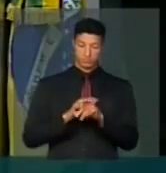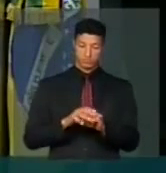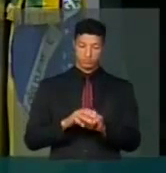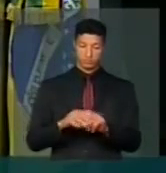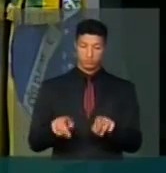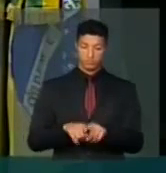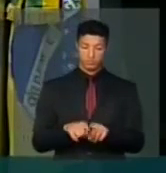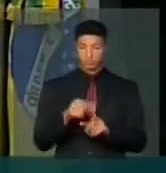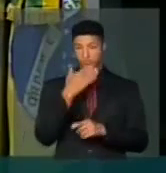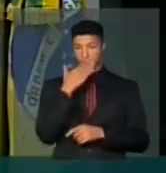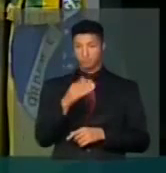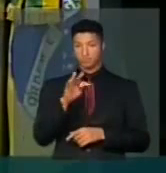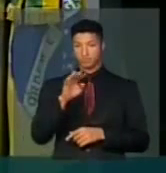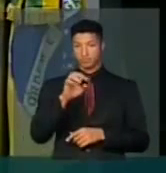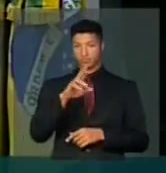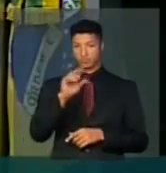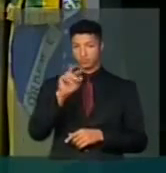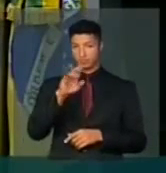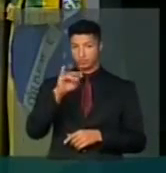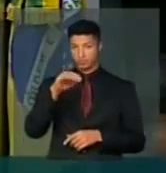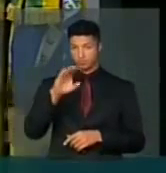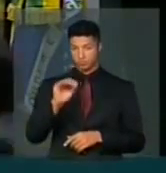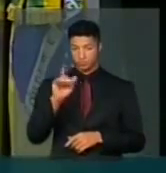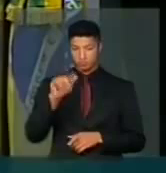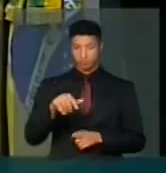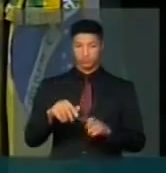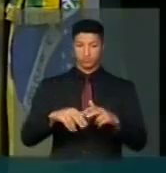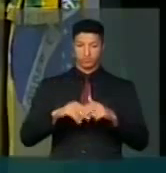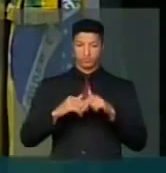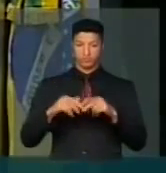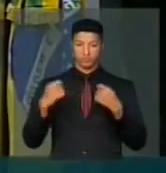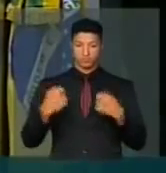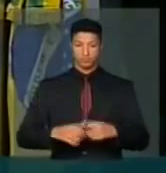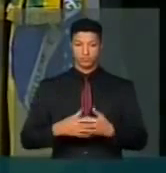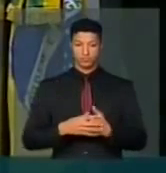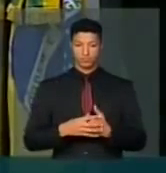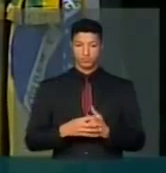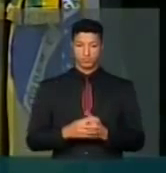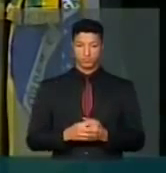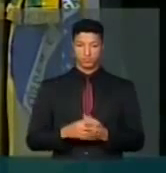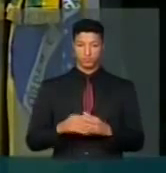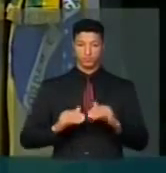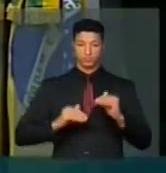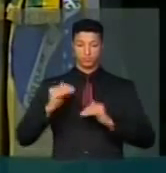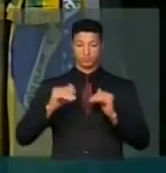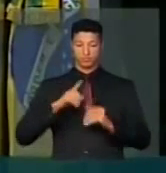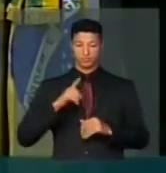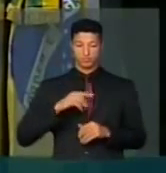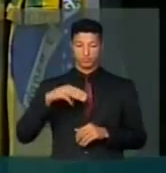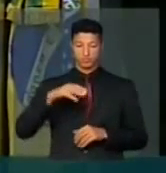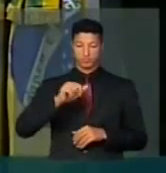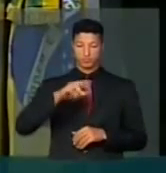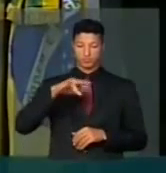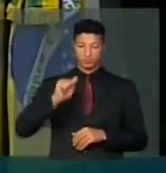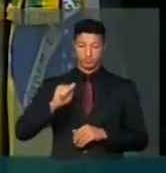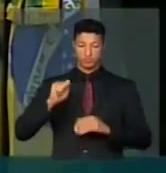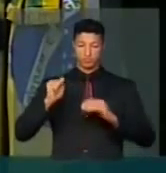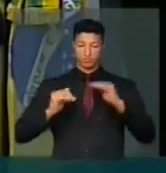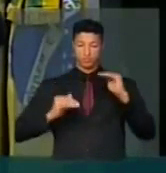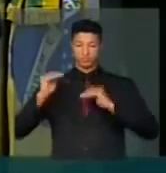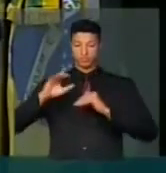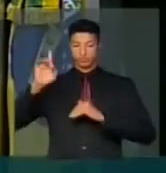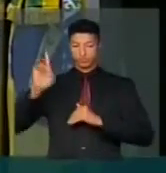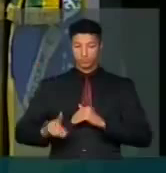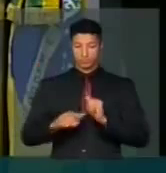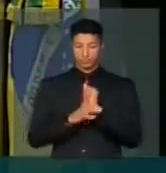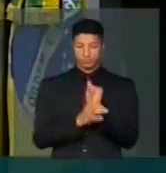da tipificação do terrorismo é pelo necessário equilíbrio que tem que haver, Maria do Rosário, entre direitos